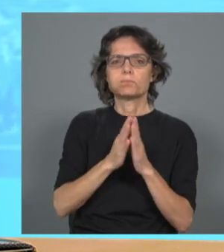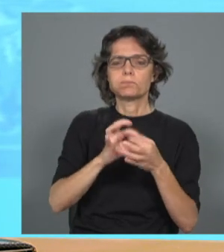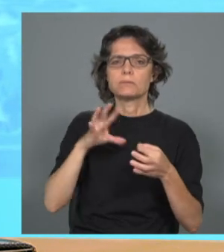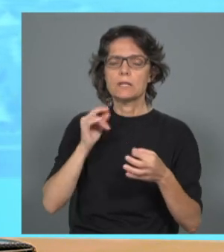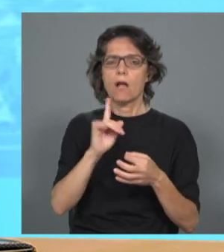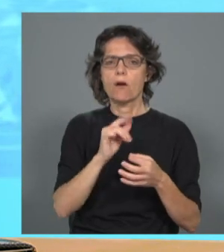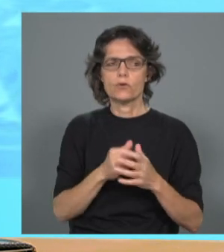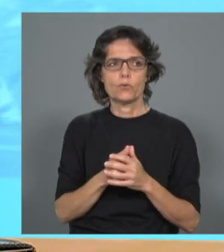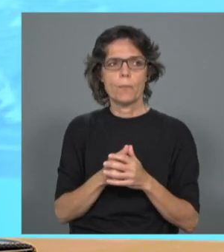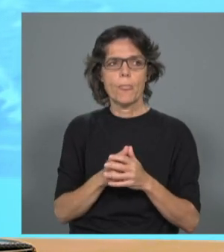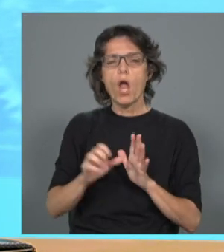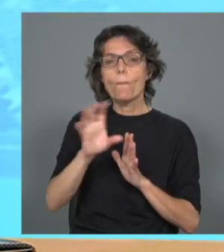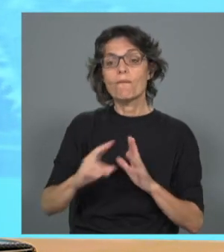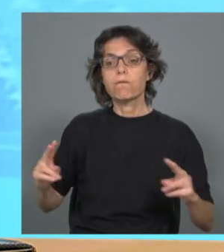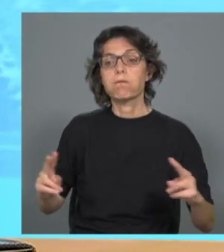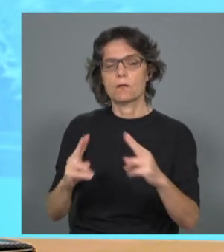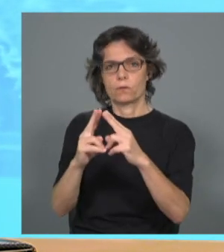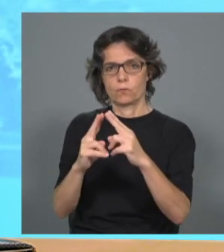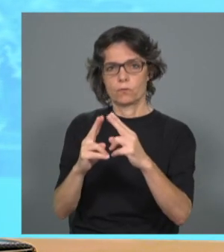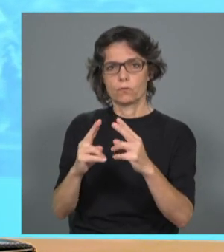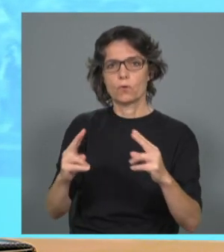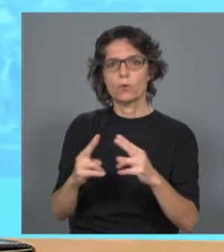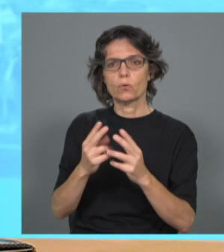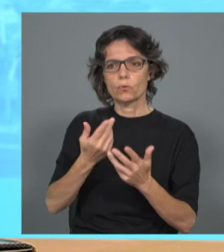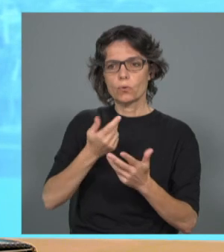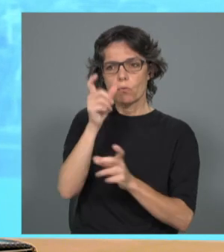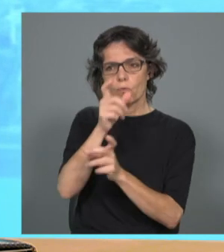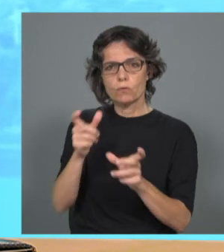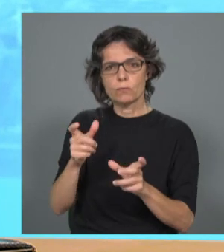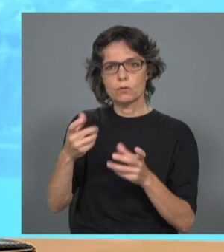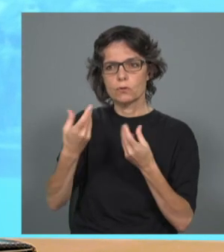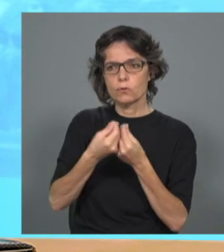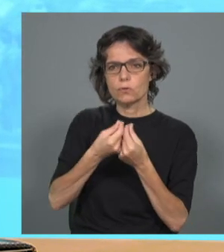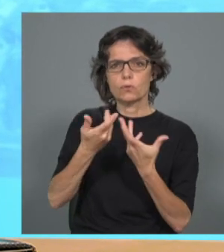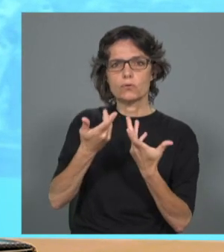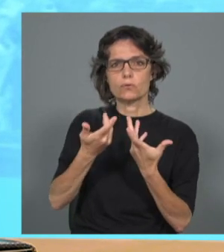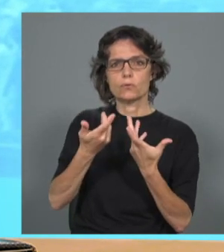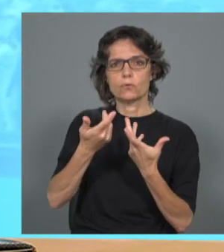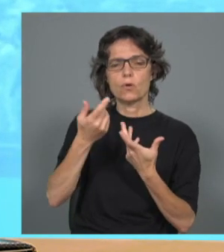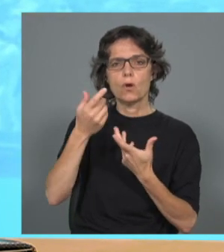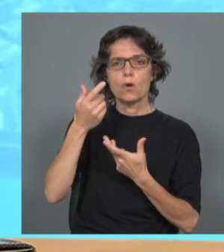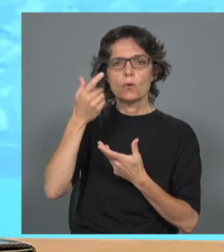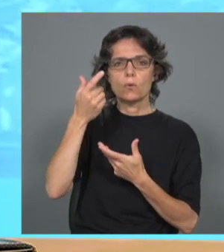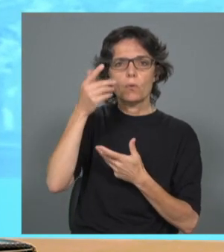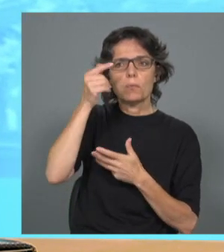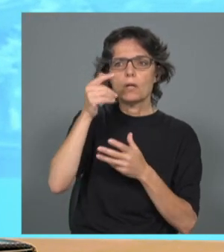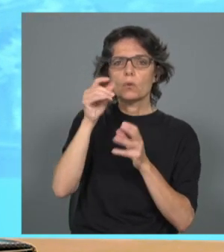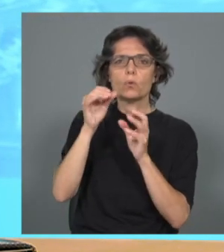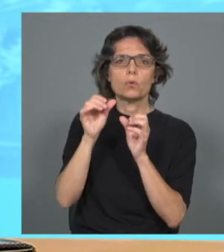espiritualidade, de encontro com o ser, de encontro com os seres. E que João Duns Scoto, um dos filósofos franciscanos dos primeiros